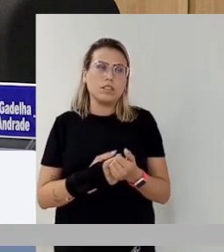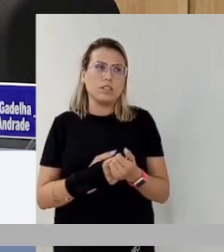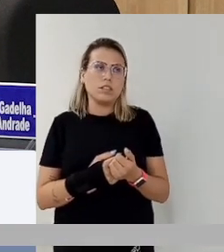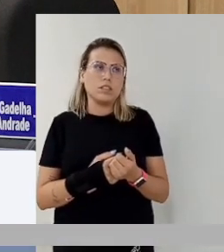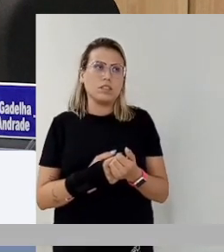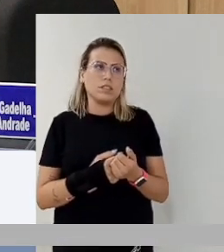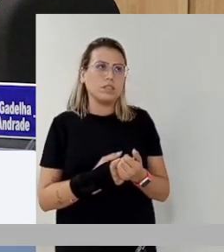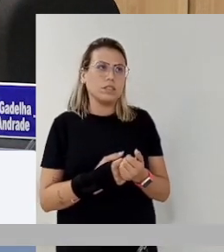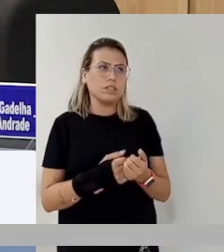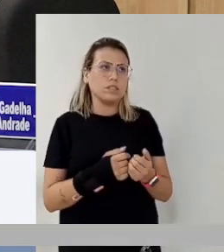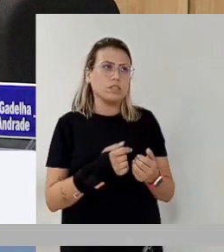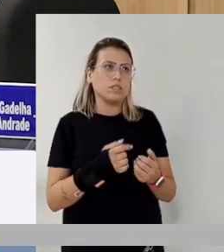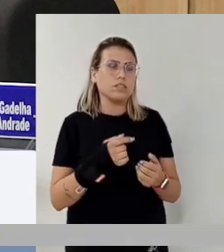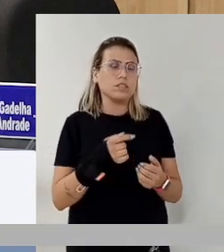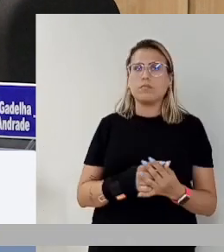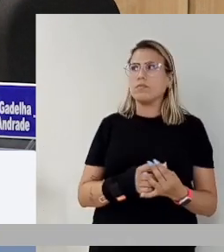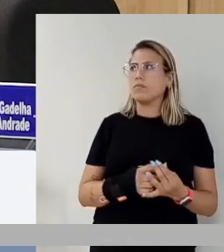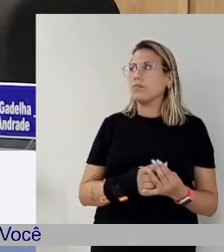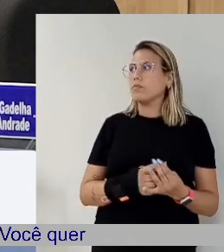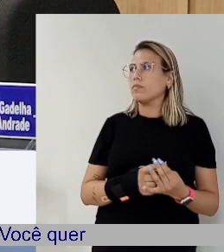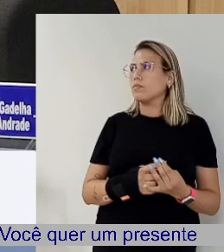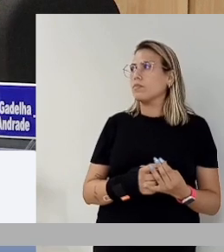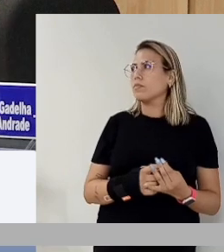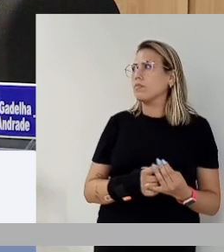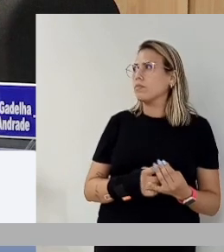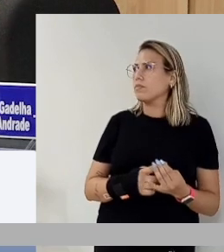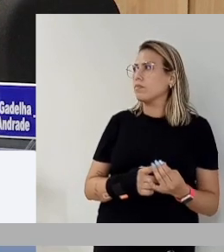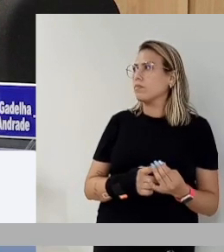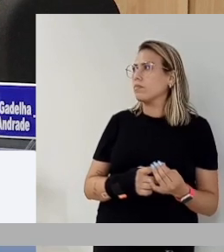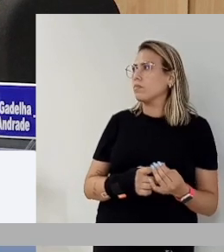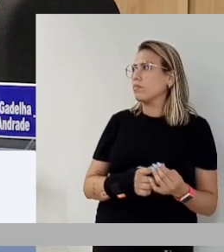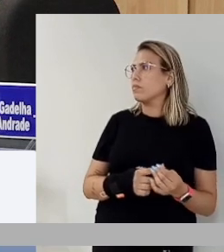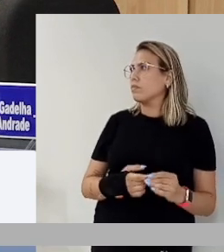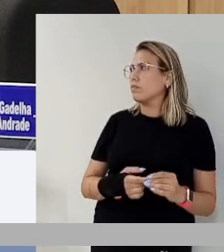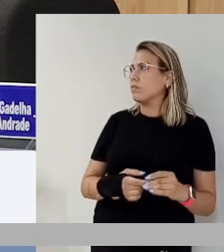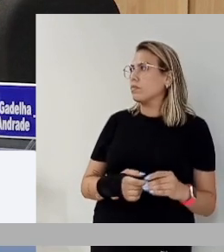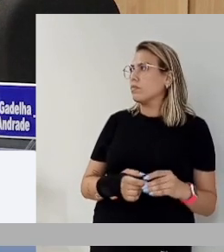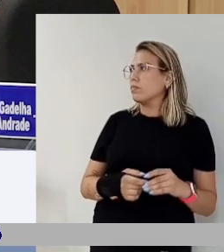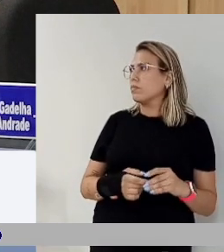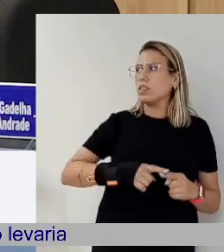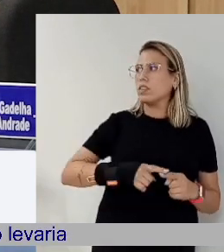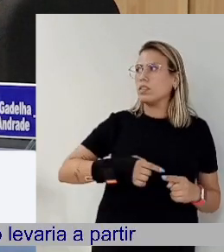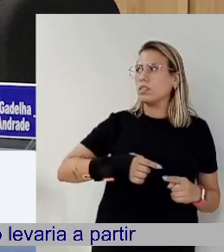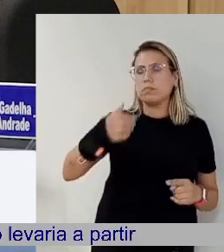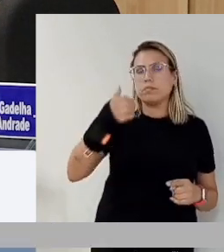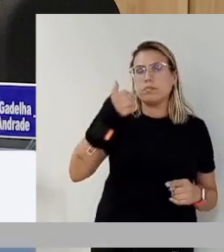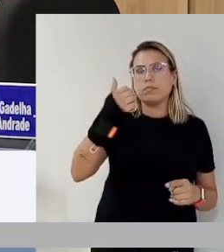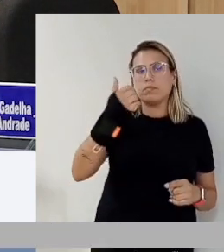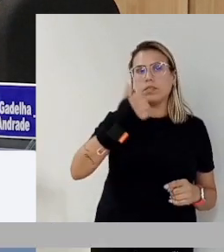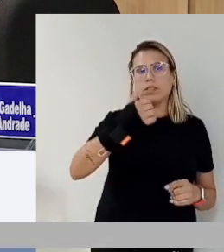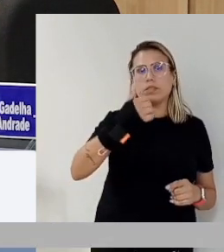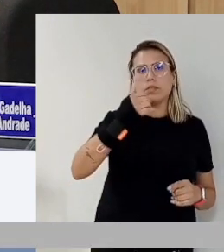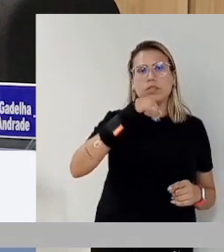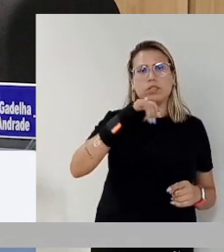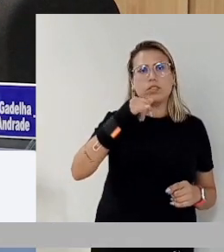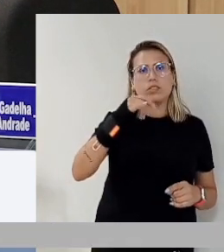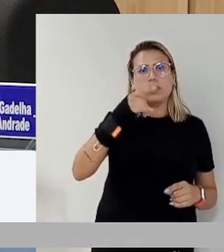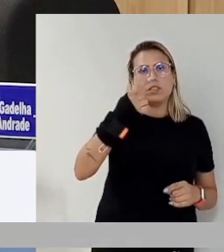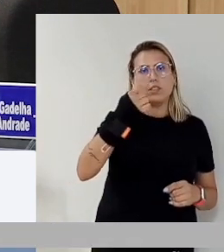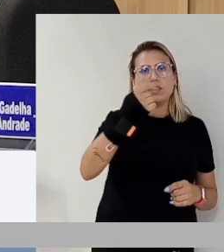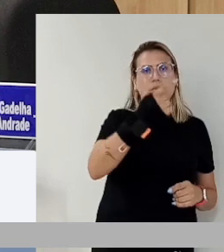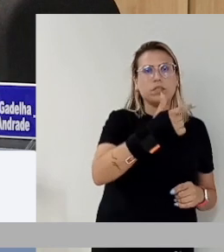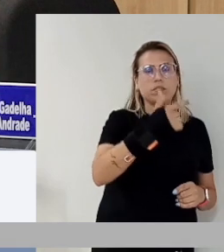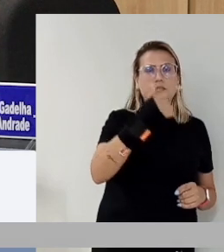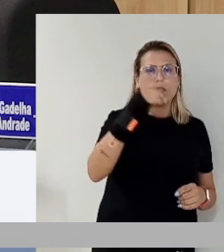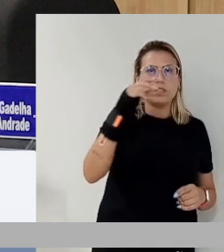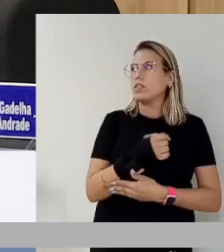Ronaldo Kleina você que é o presidente da Comissão de legislação que isso só vai valer a partir de 1eo de Janeiro de 2025